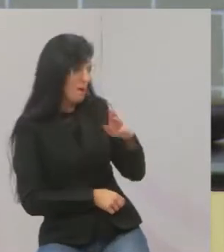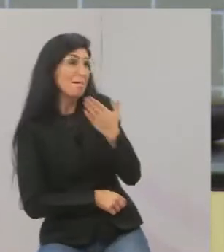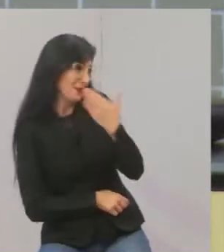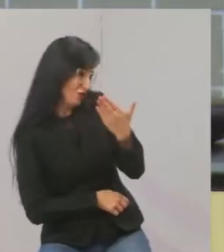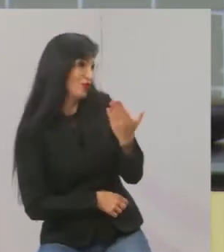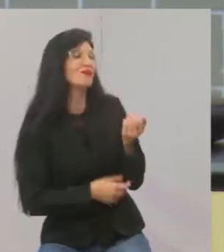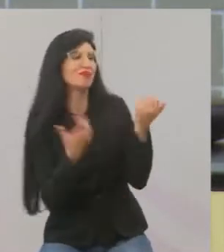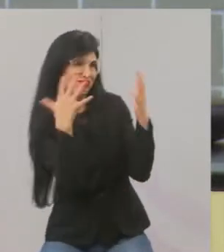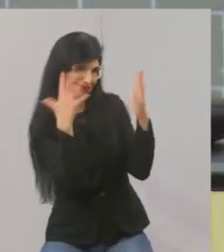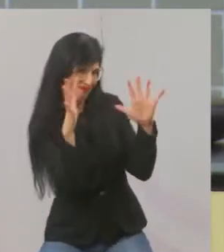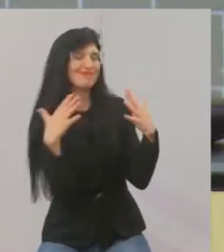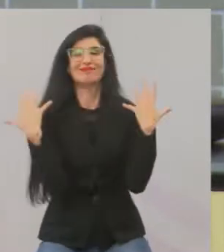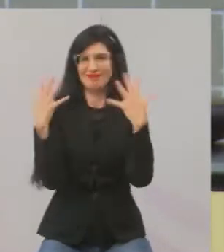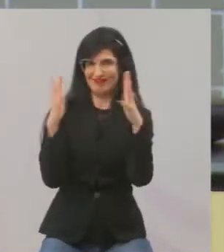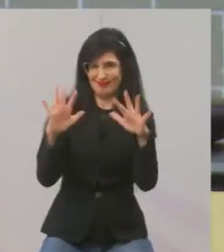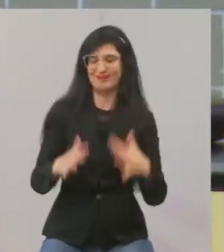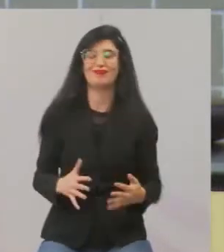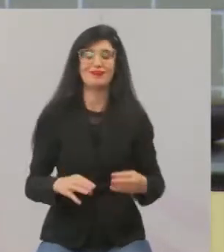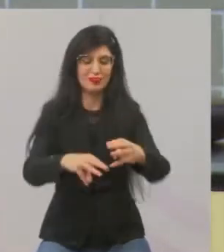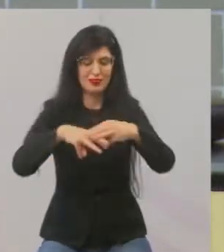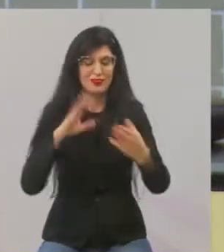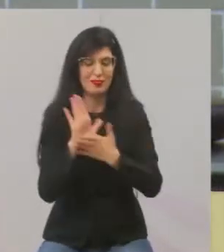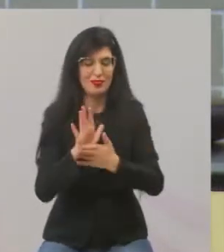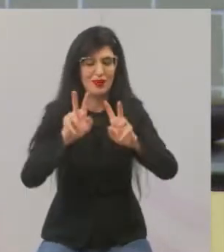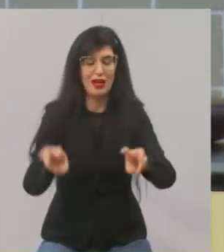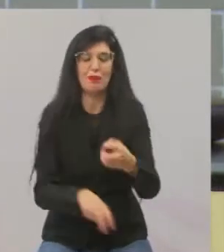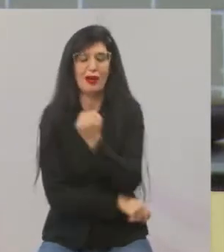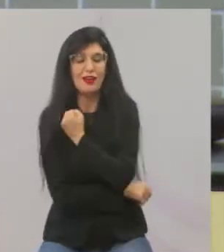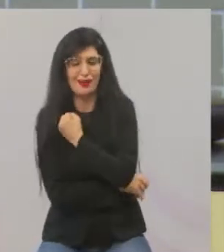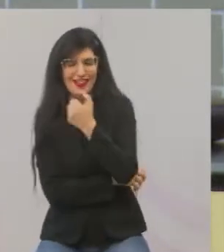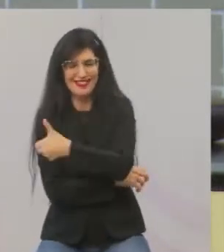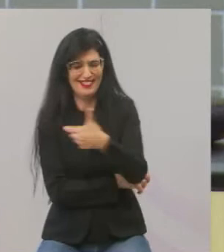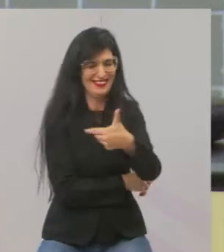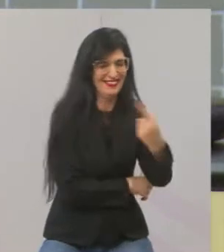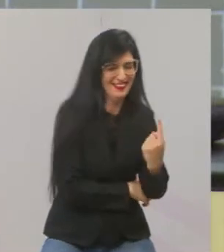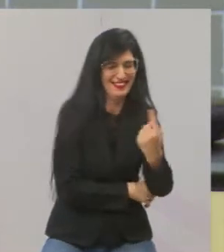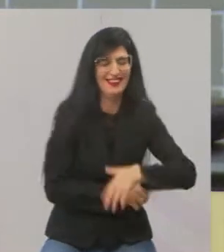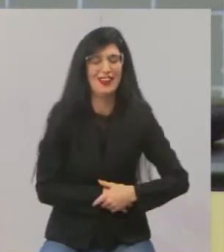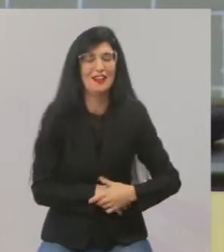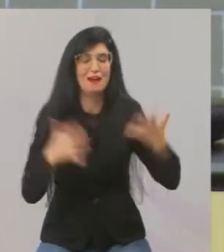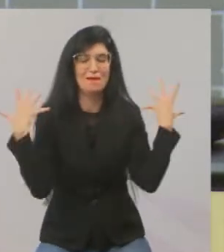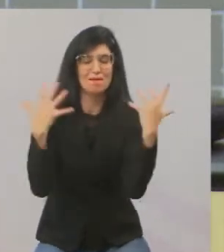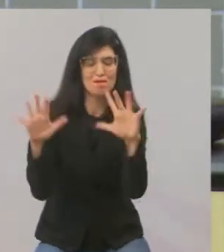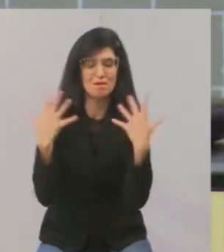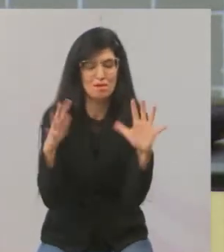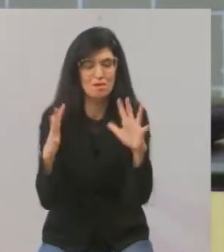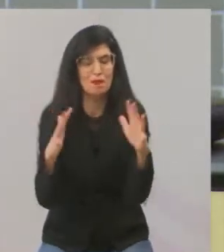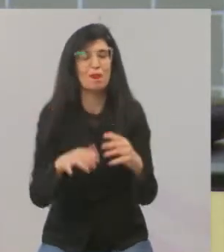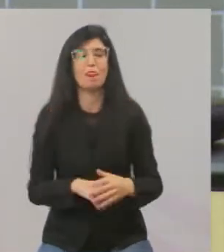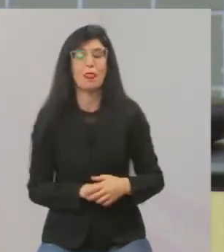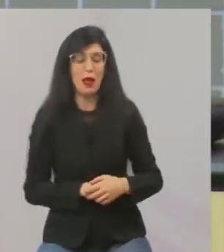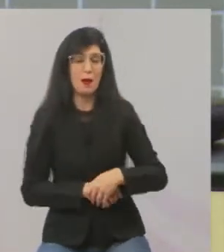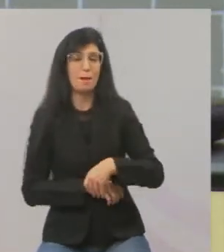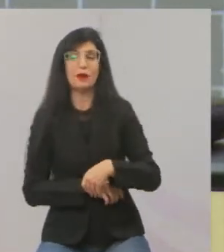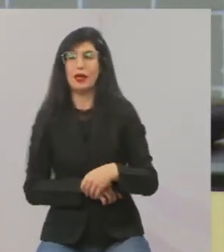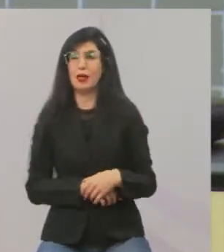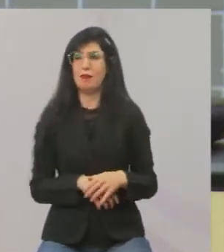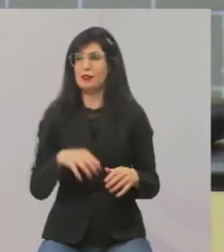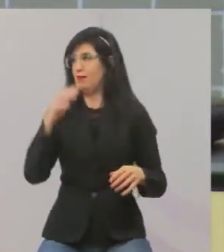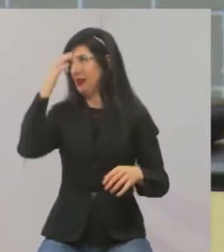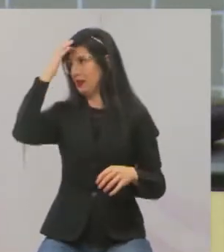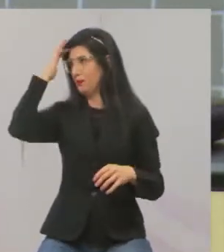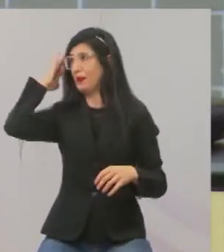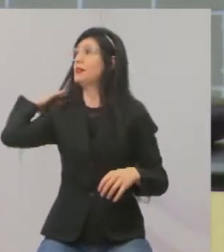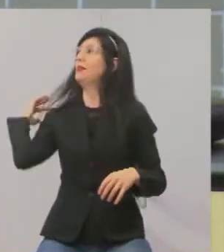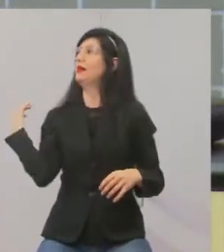Madureira. Moção número 121. Moção congratulatória ao presbítero Arlindo Alves